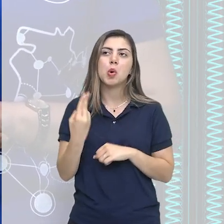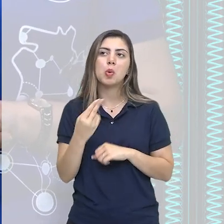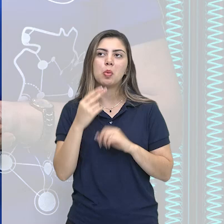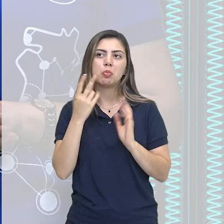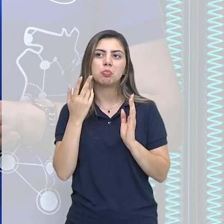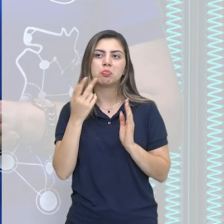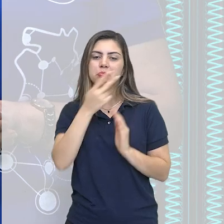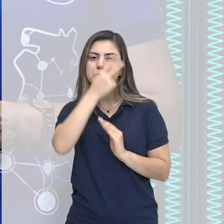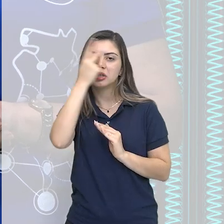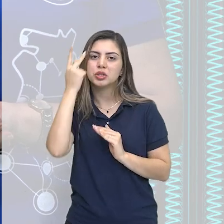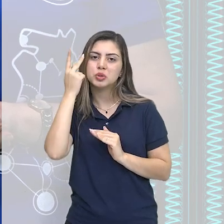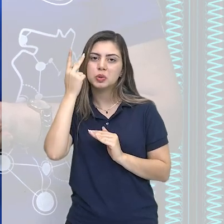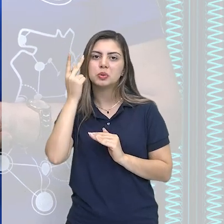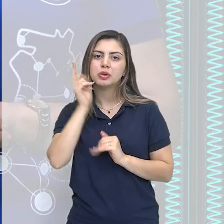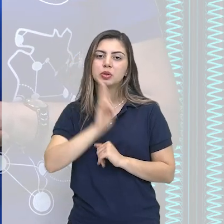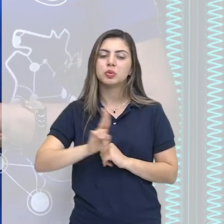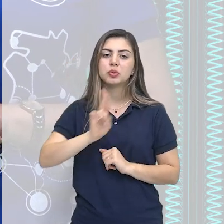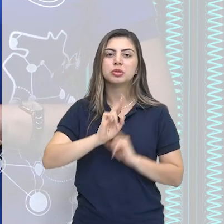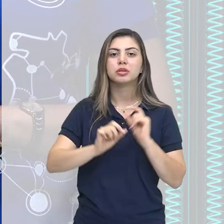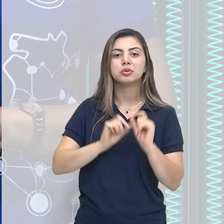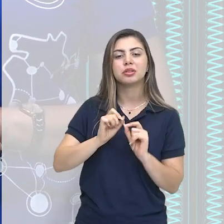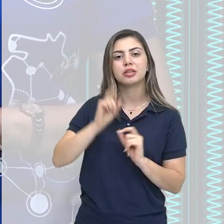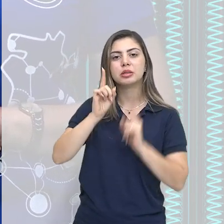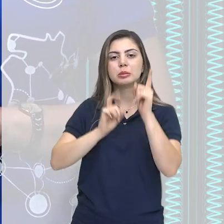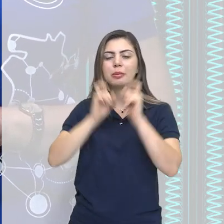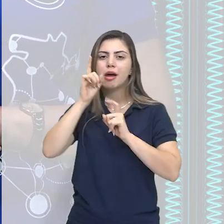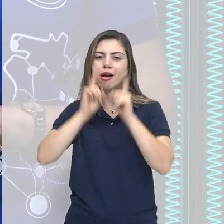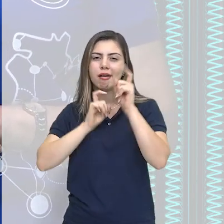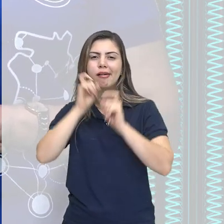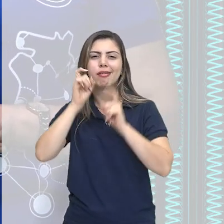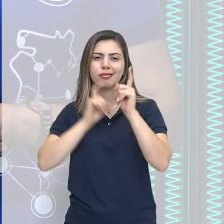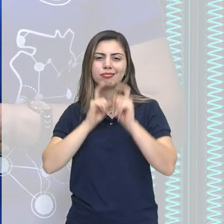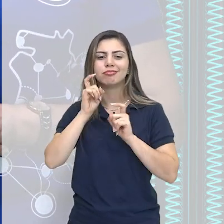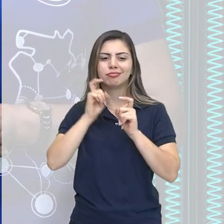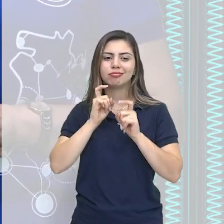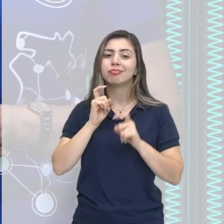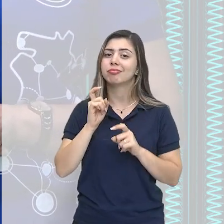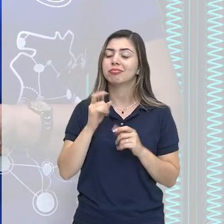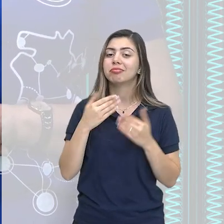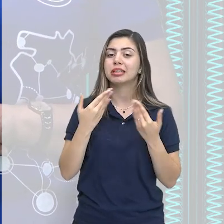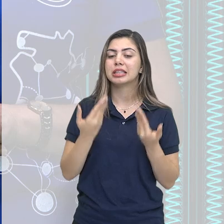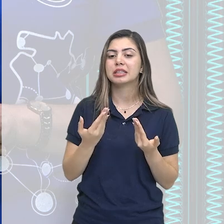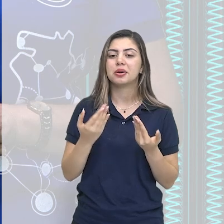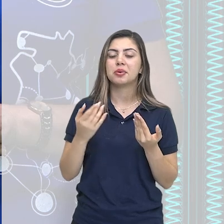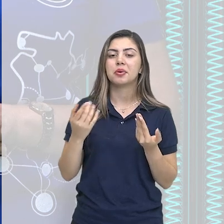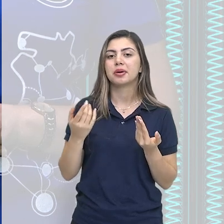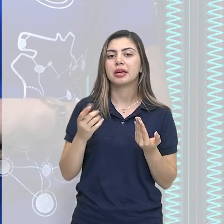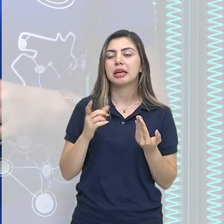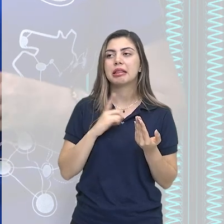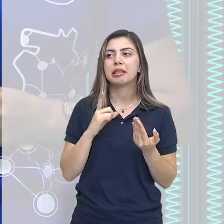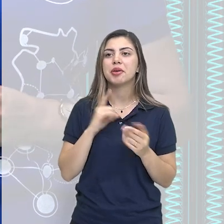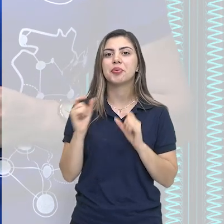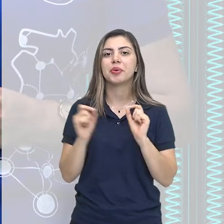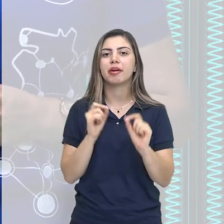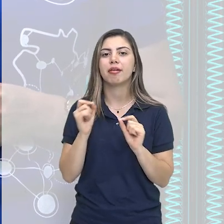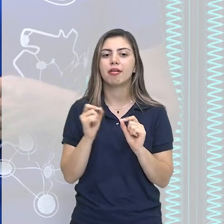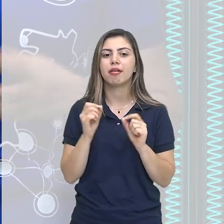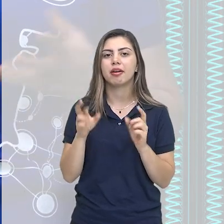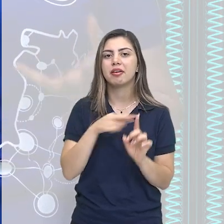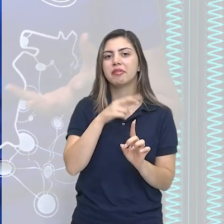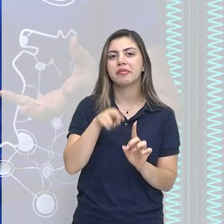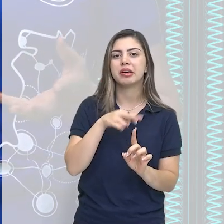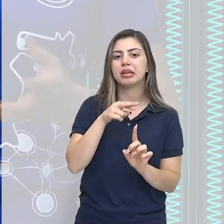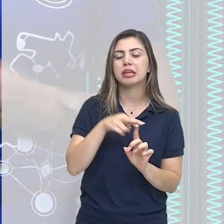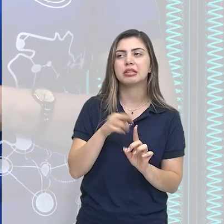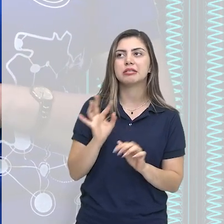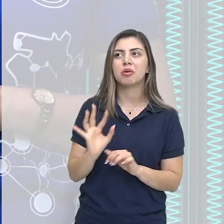utilizando certas expressões faciais que vão indicar aí alguma